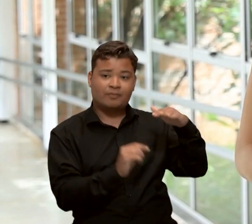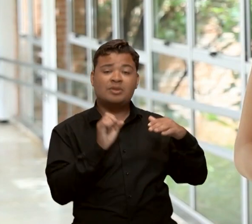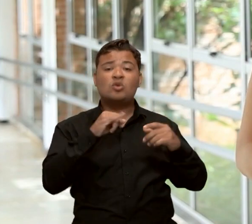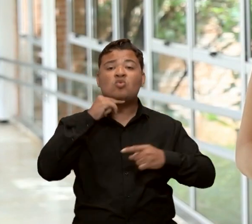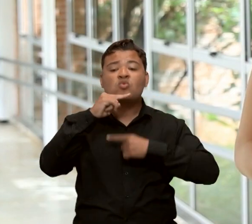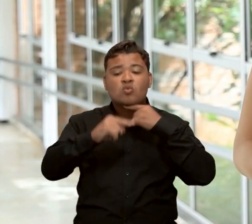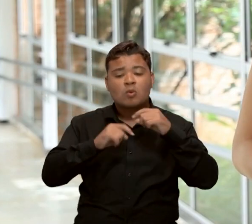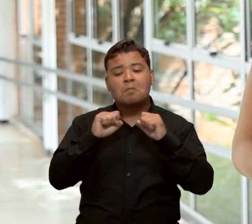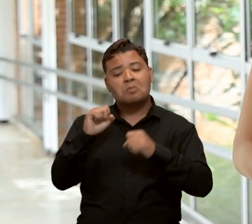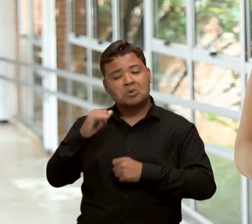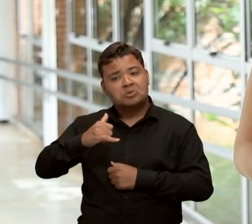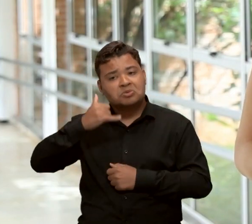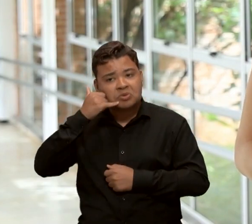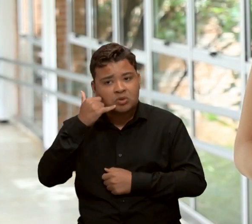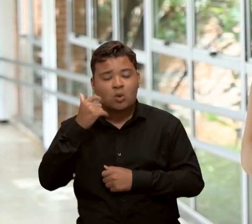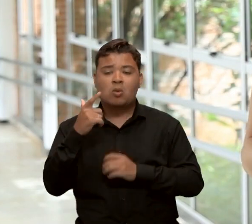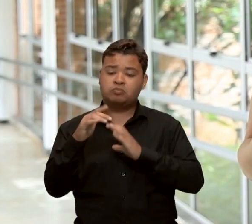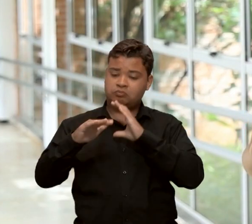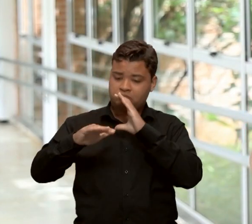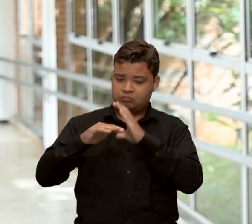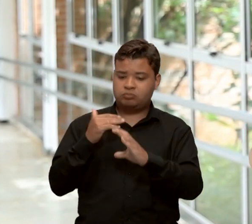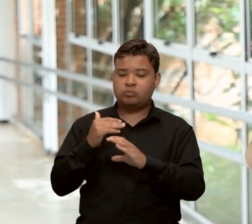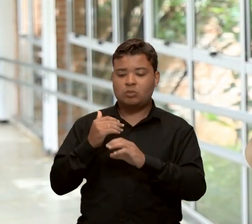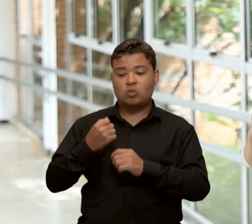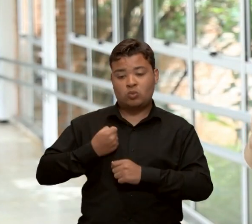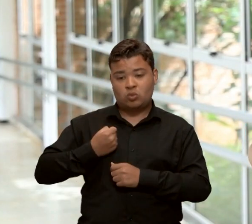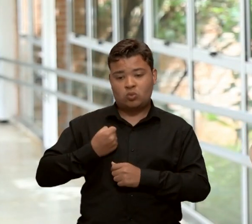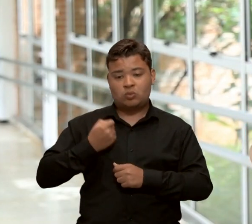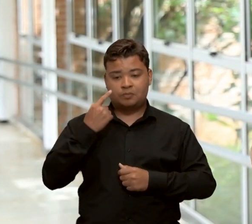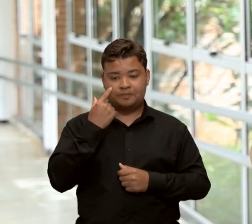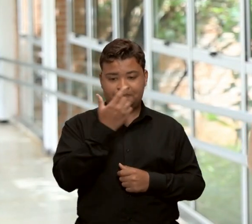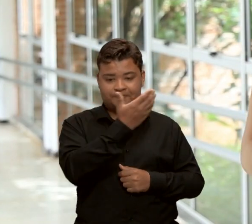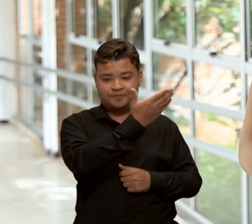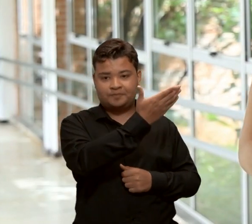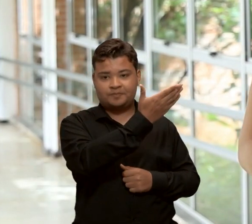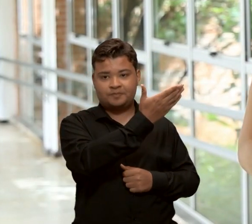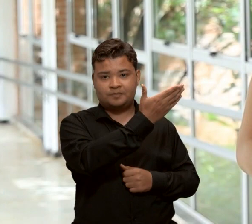ligar ou encaminhar uma mensagem pelo número